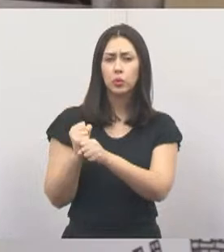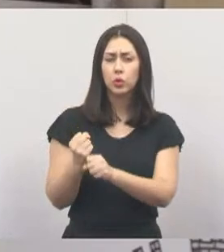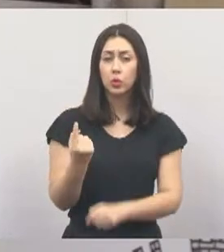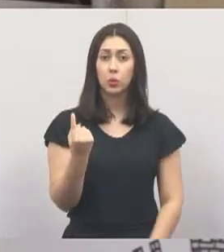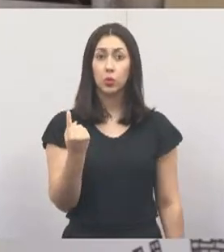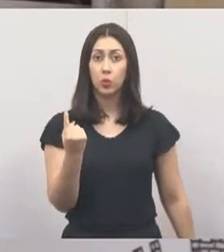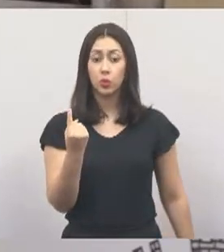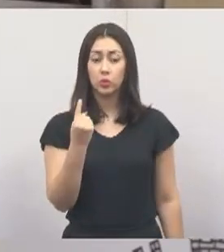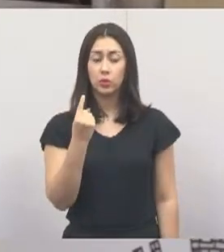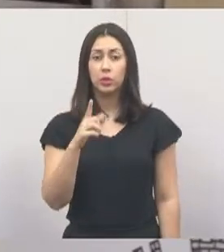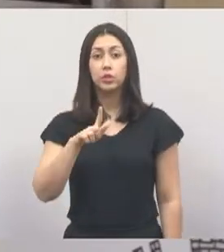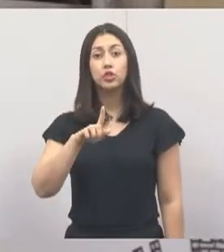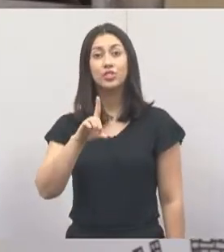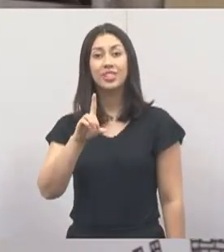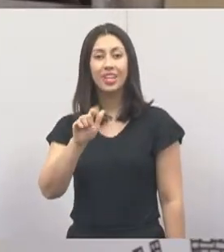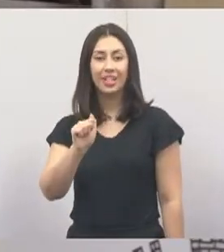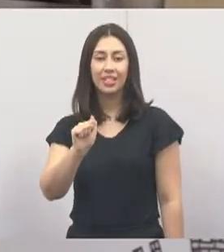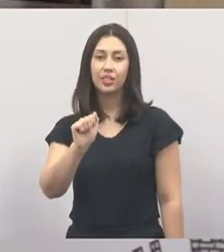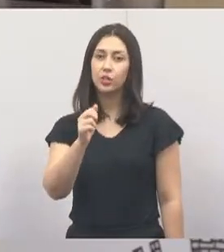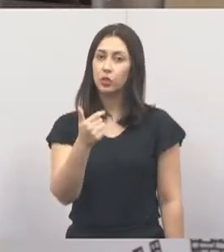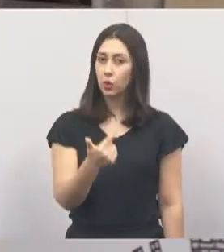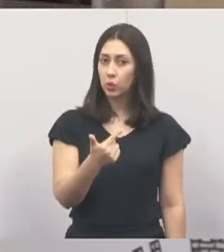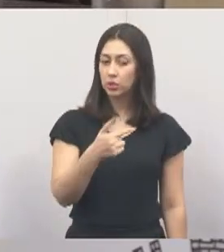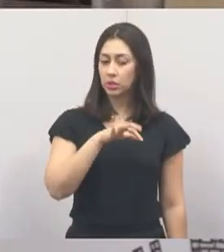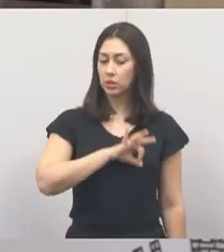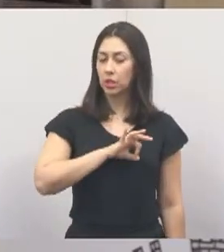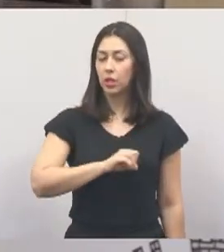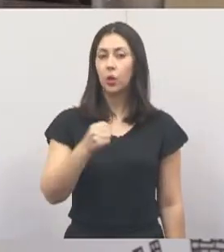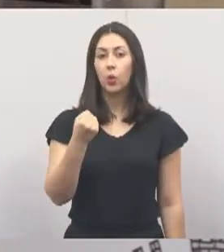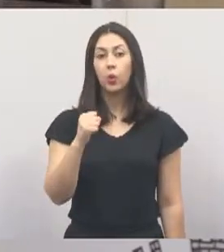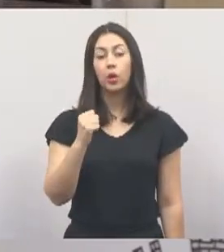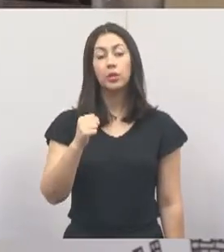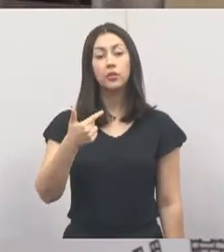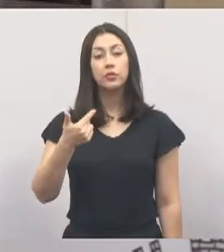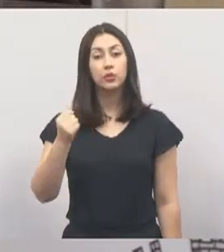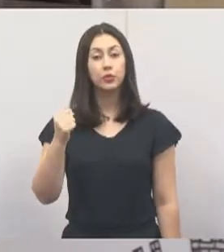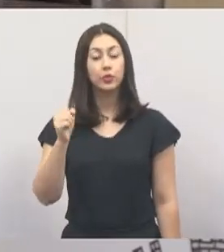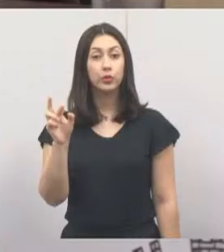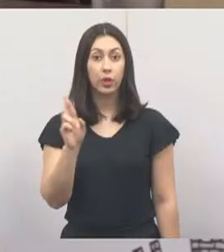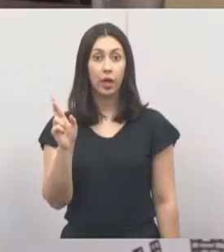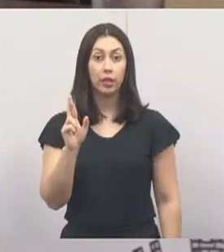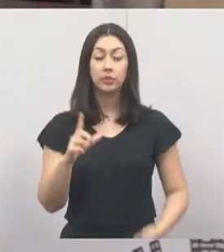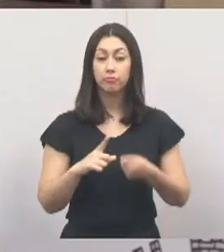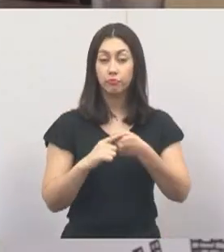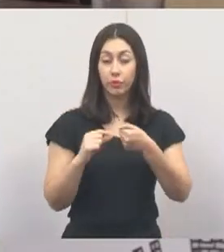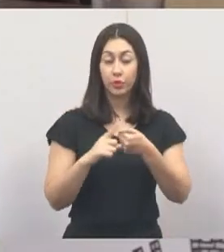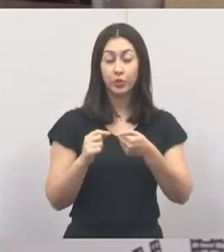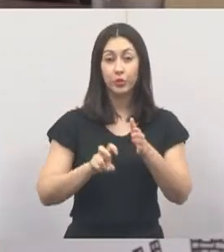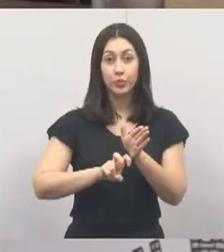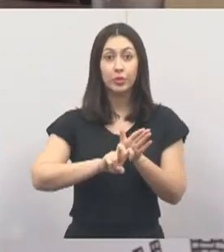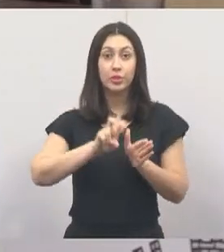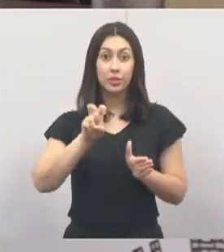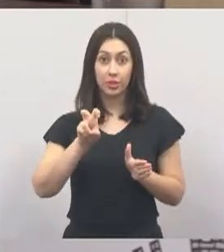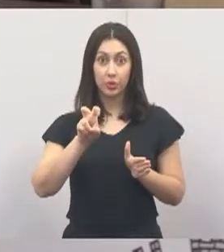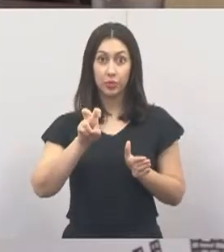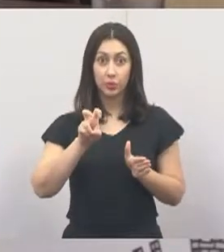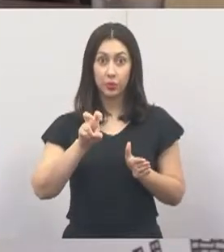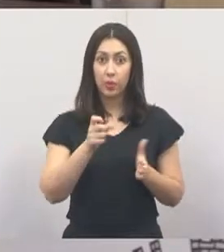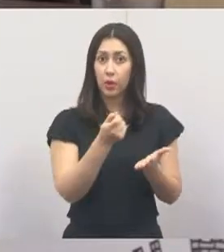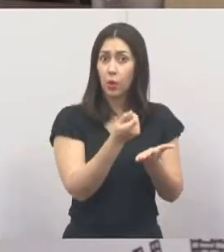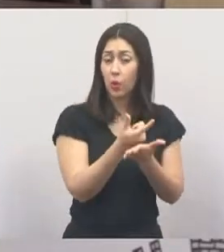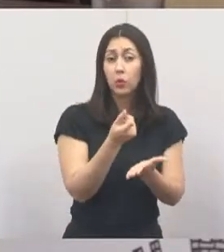quantidade 1, GDA 02, valor R$ 828,28. Artigo 5º. As